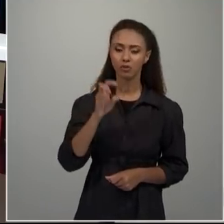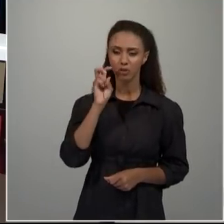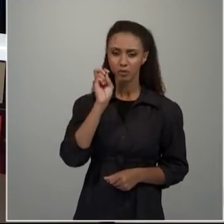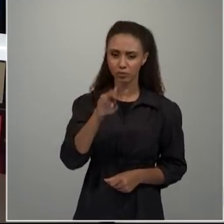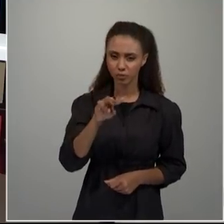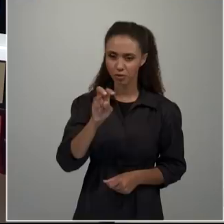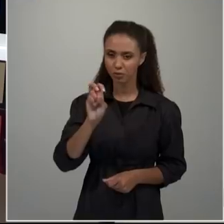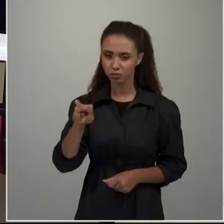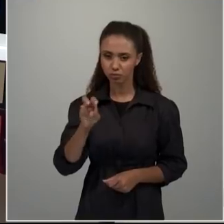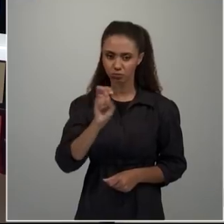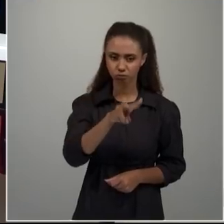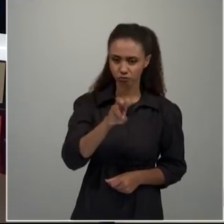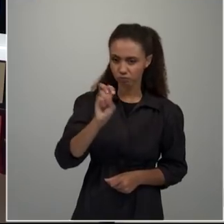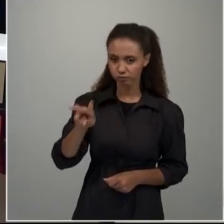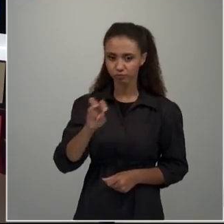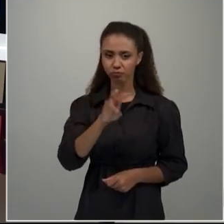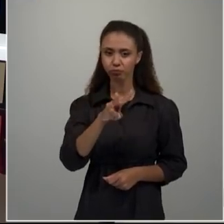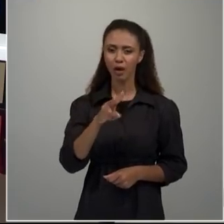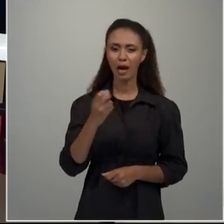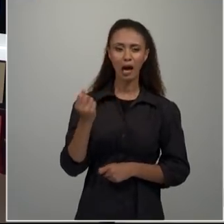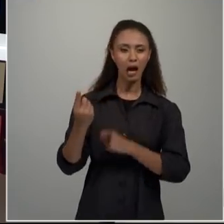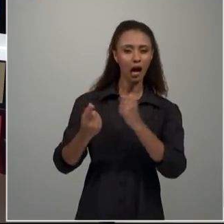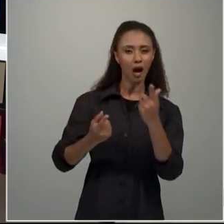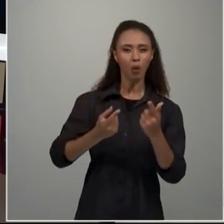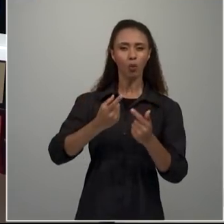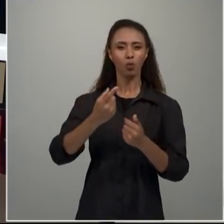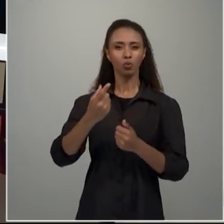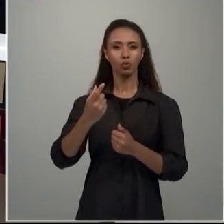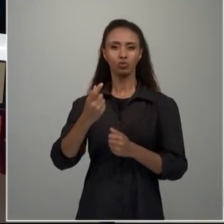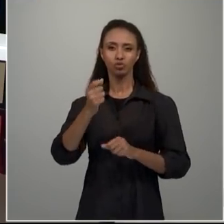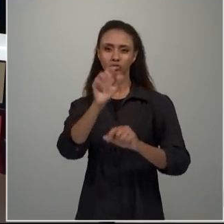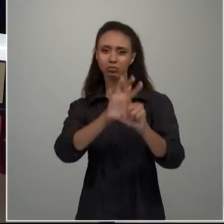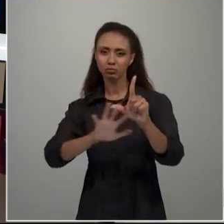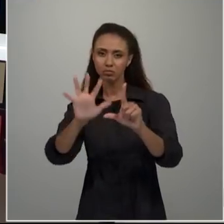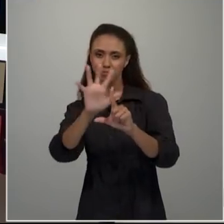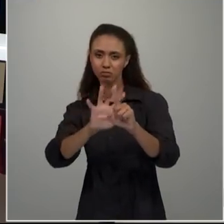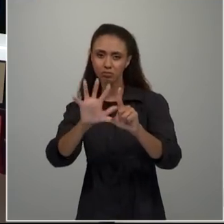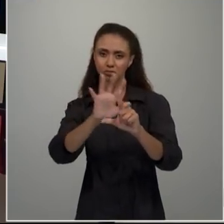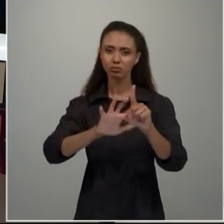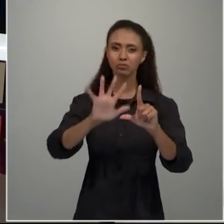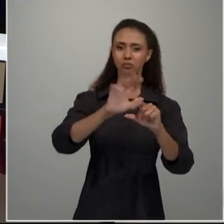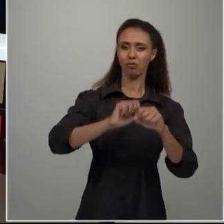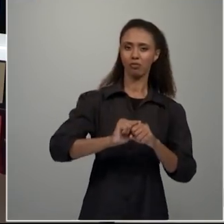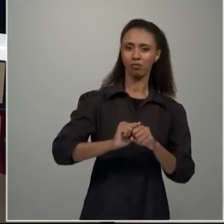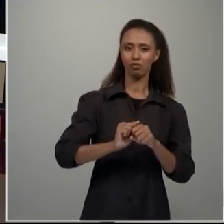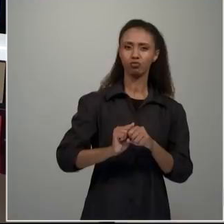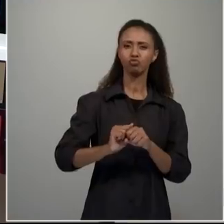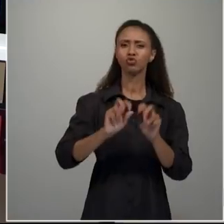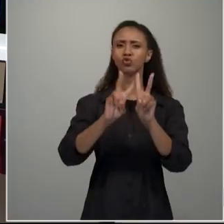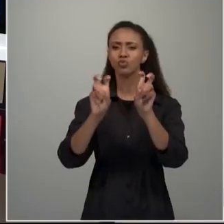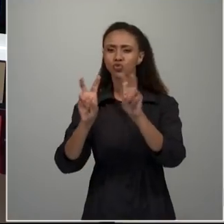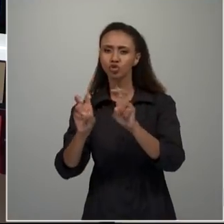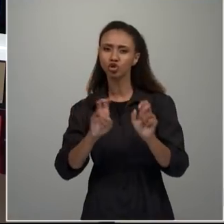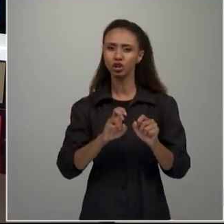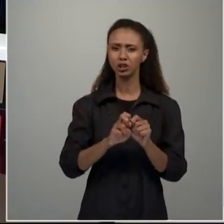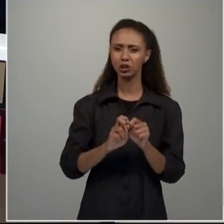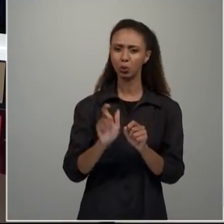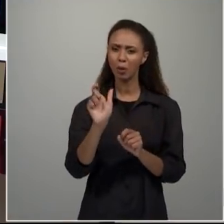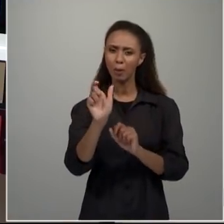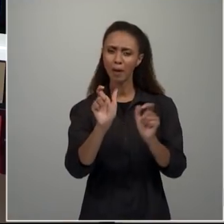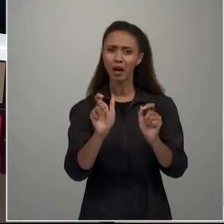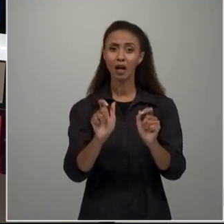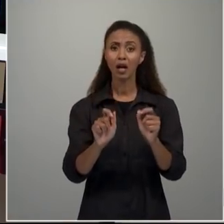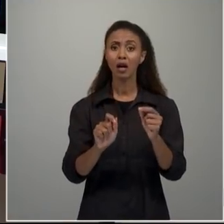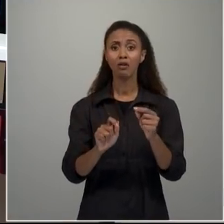talvez na algumas tipologias um alguns gráficos os títulos subtítulos e tópicos ou até mesmo lendo a primeira